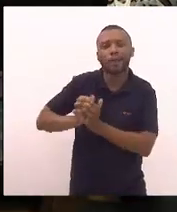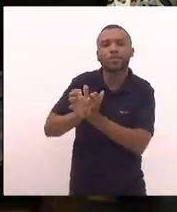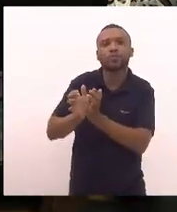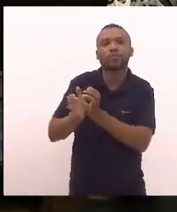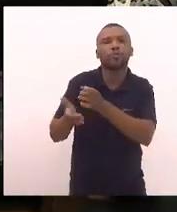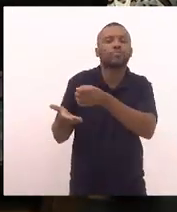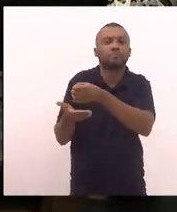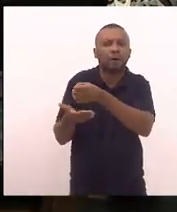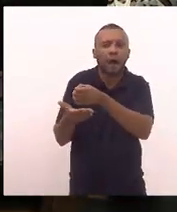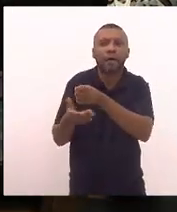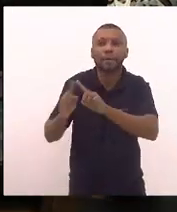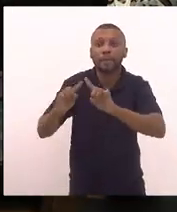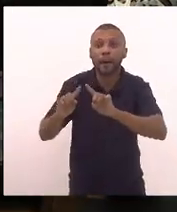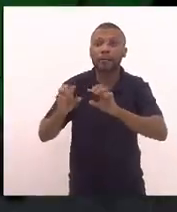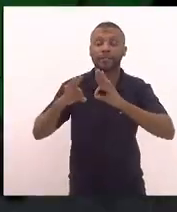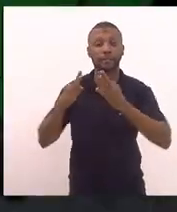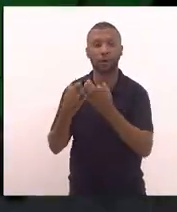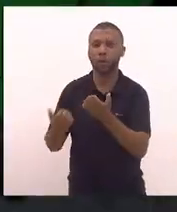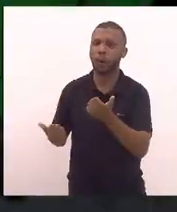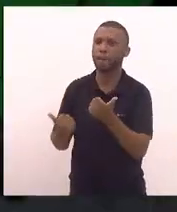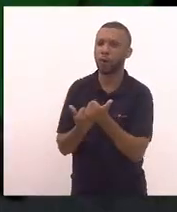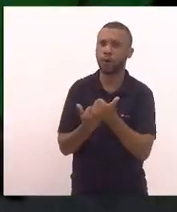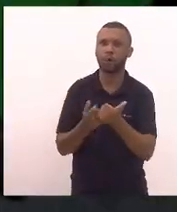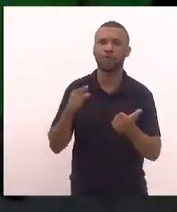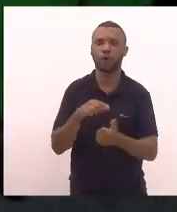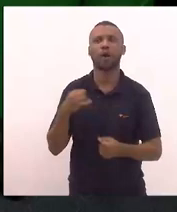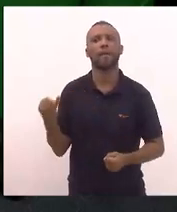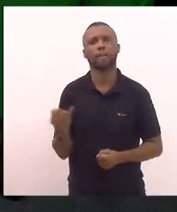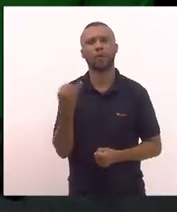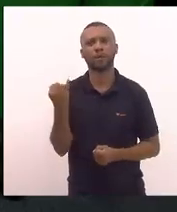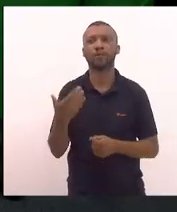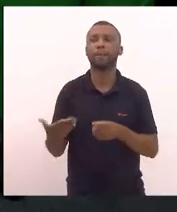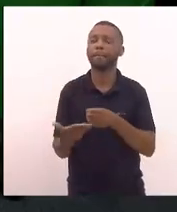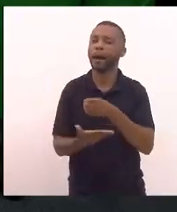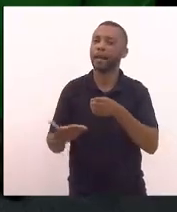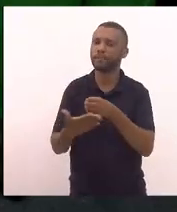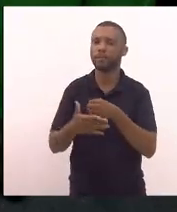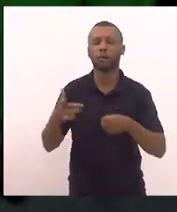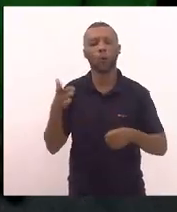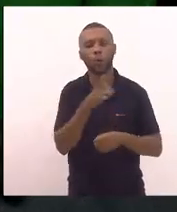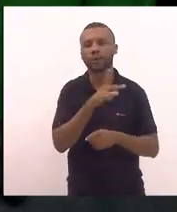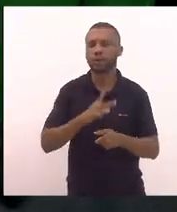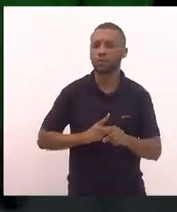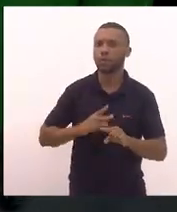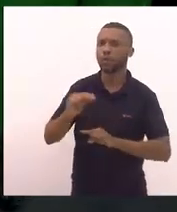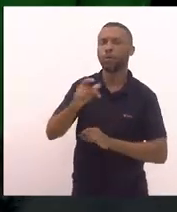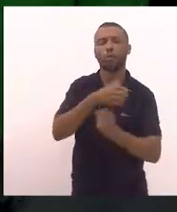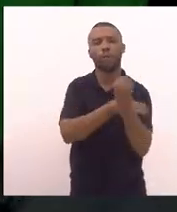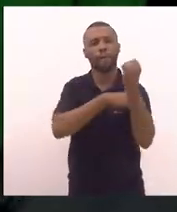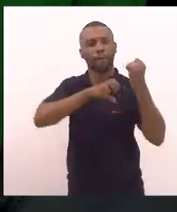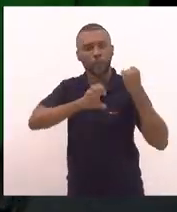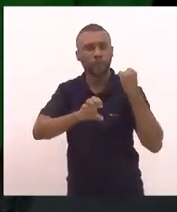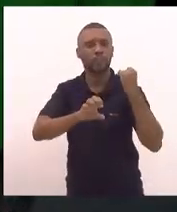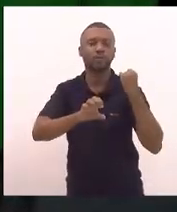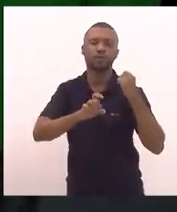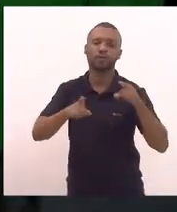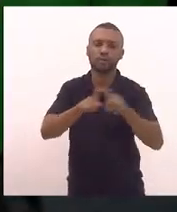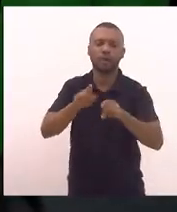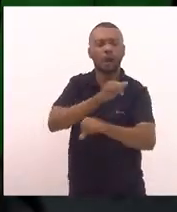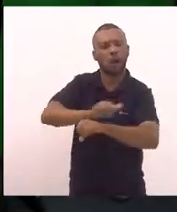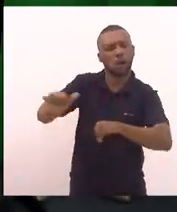a forte estrutura familiar foi uma importante base para que se alcançasse o empoderamento e